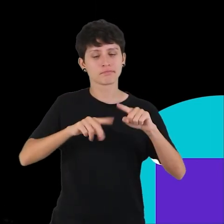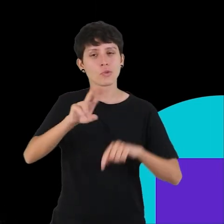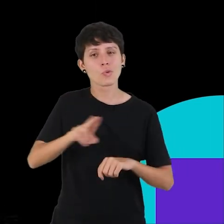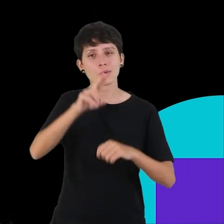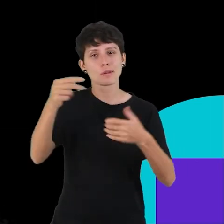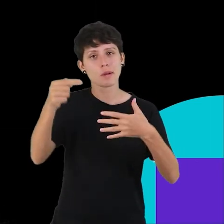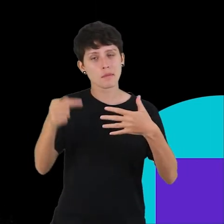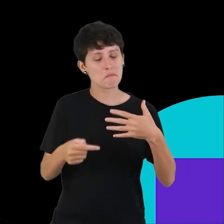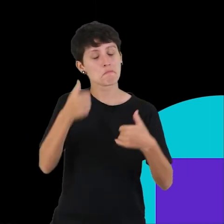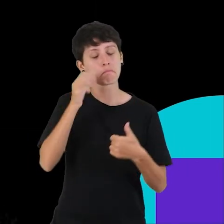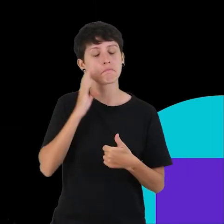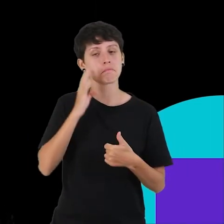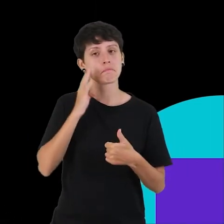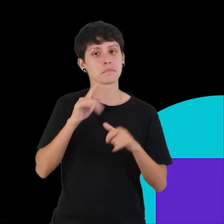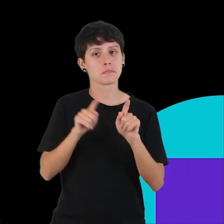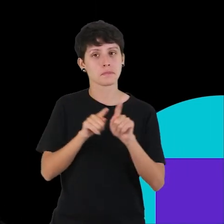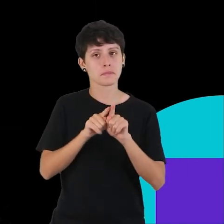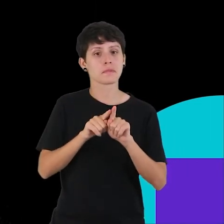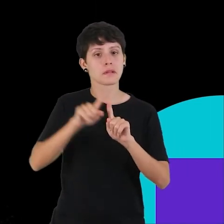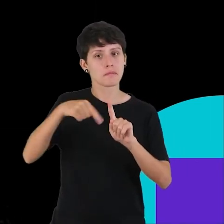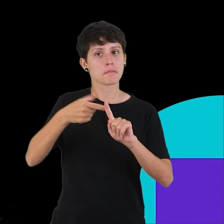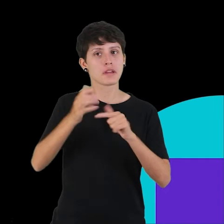Nossa, que legal. Interessante esse documentário.